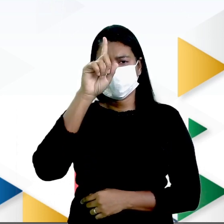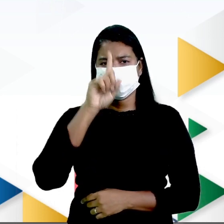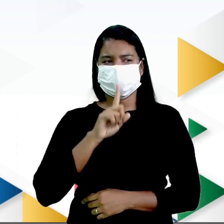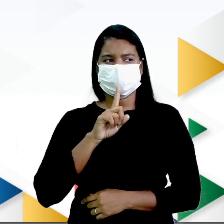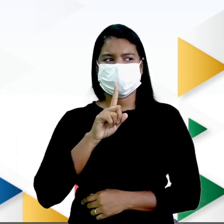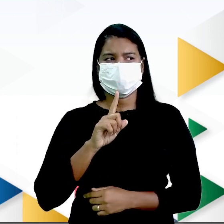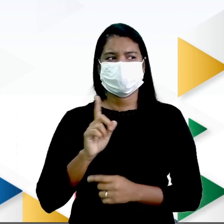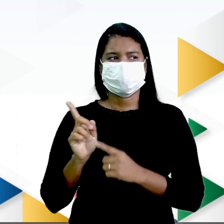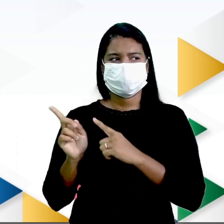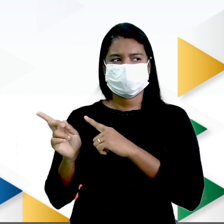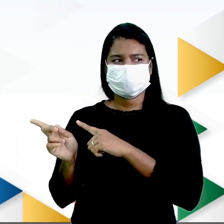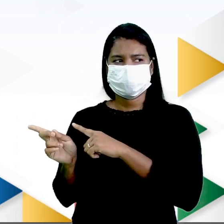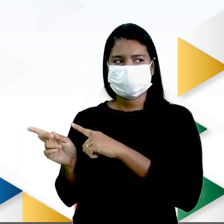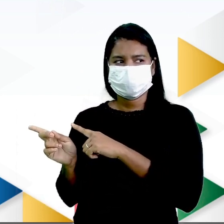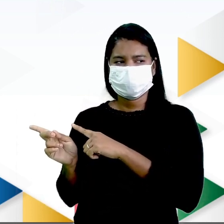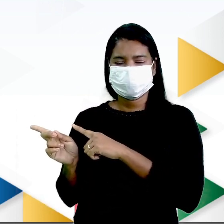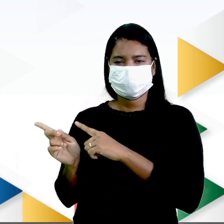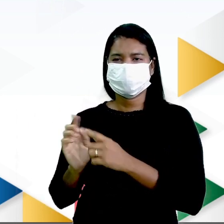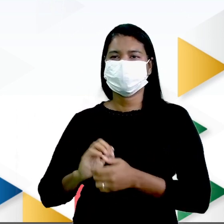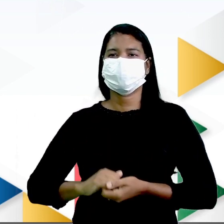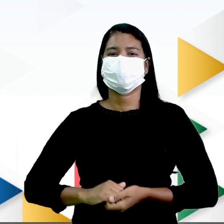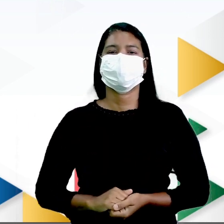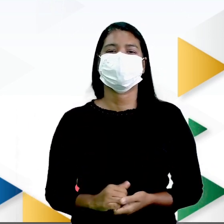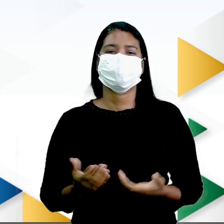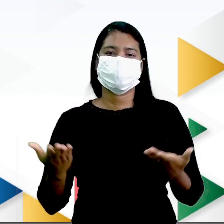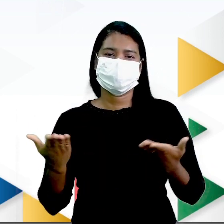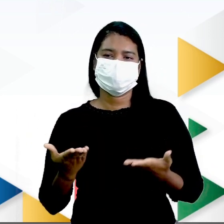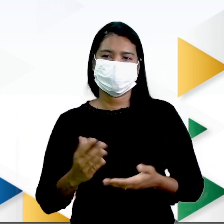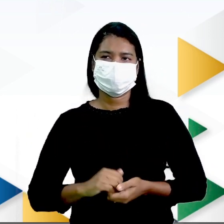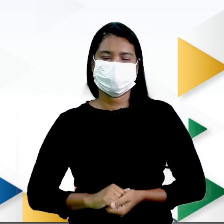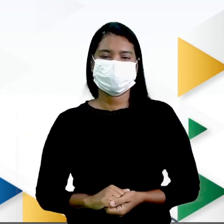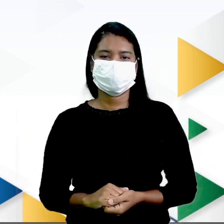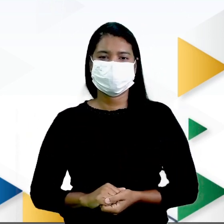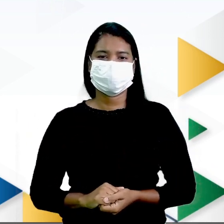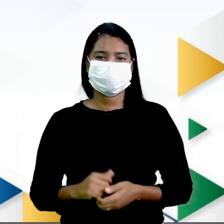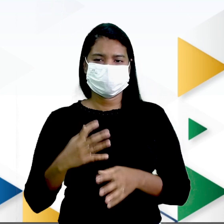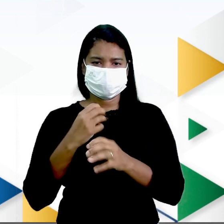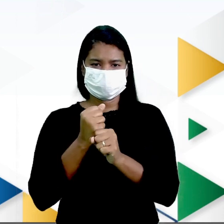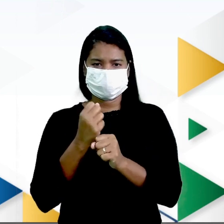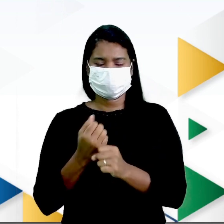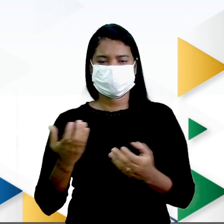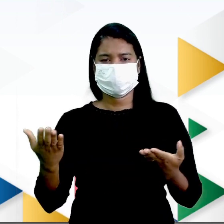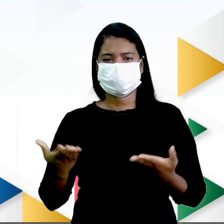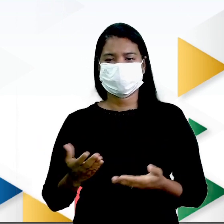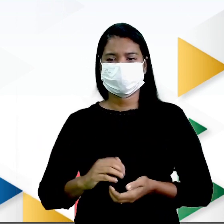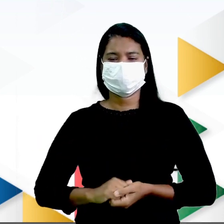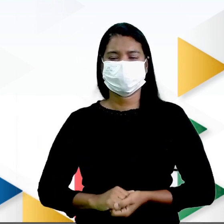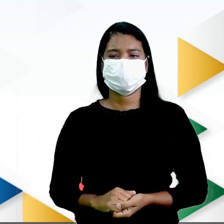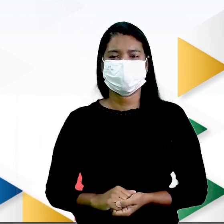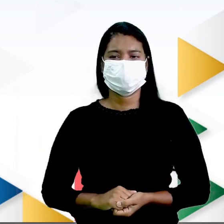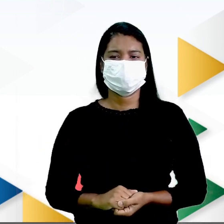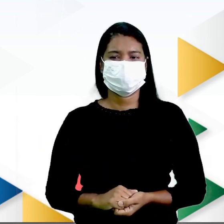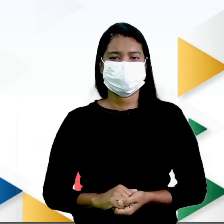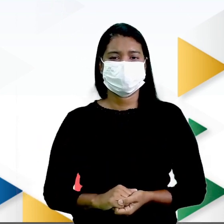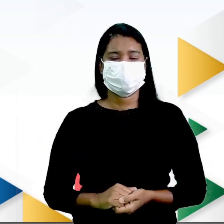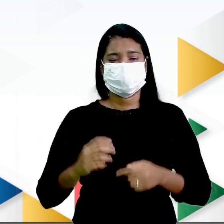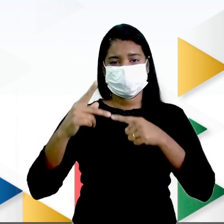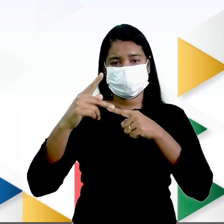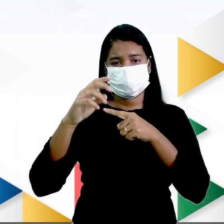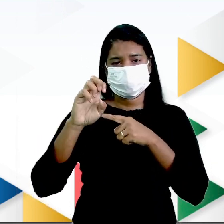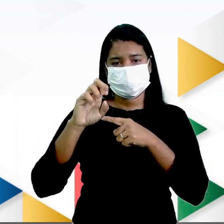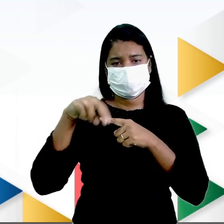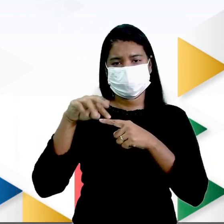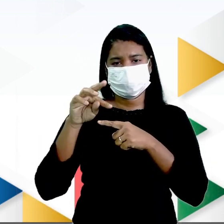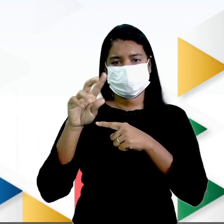Joyce aí, na letra F. Isso aí. Beleza? Agora, vamos calcular? Vamos lá. Veja, se é um pentágono, eu já sei que